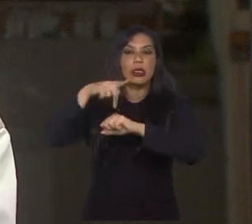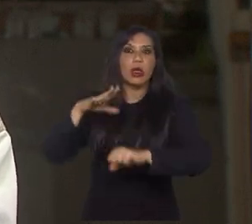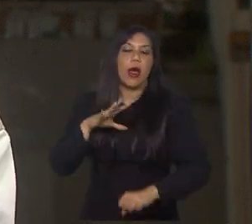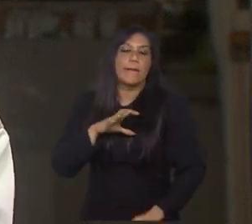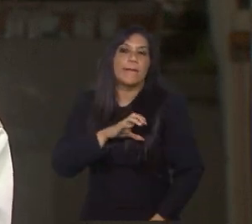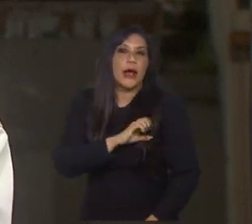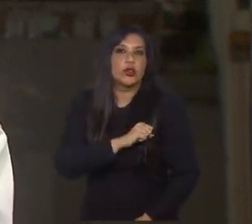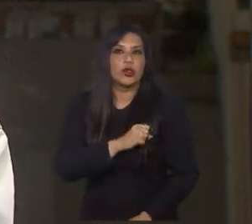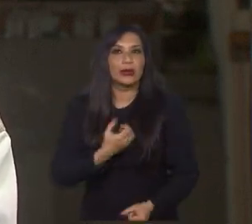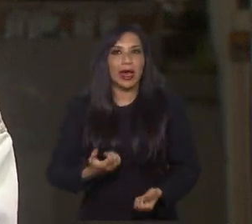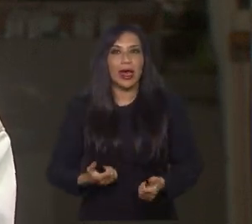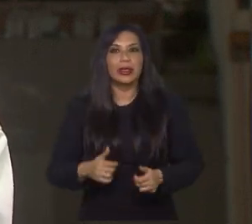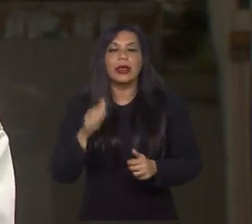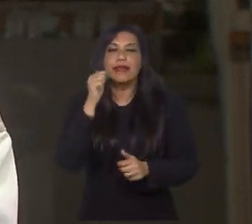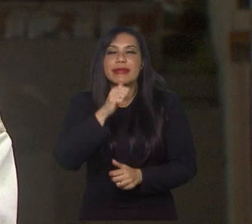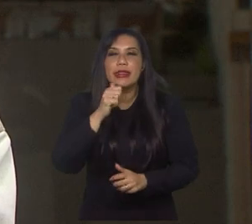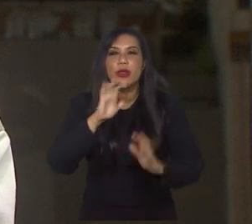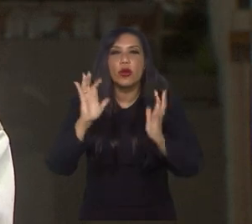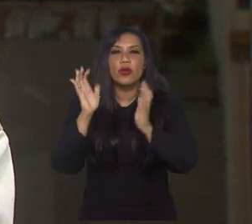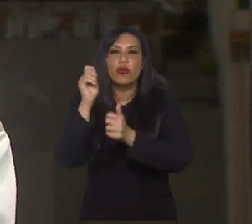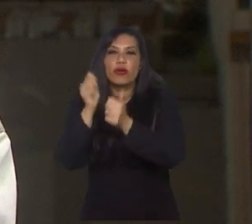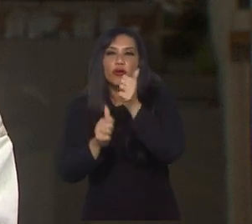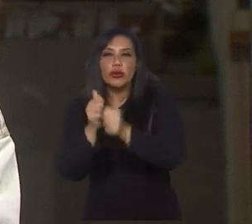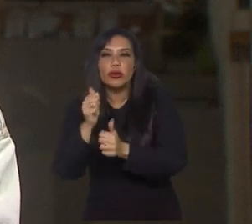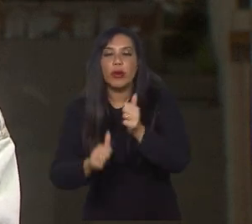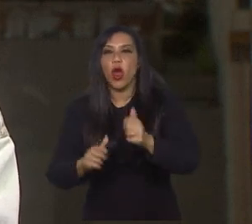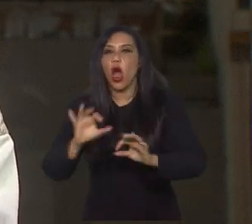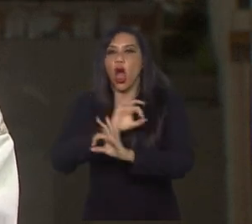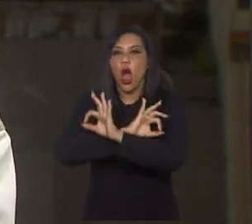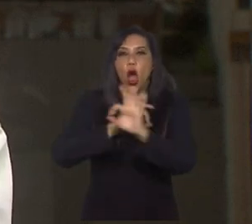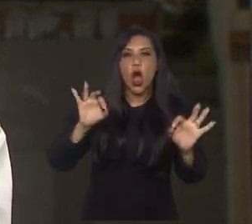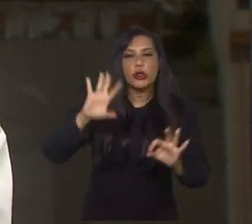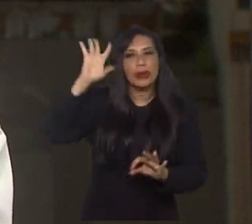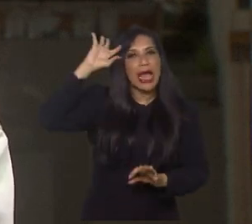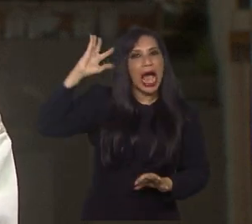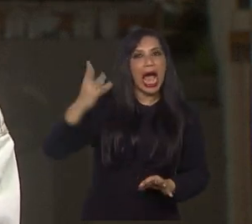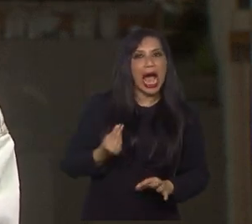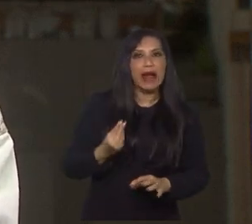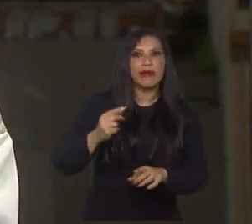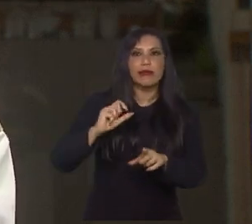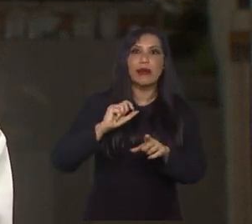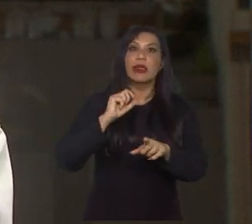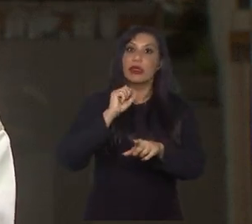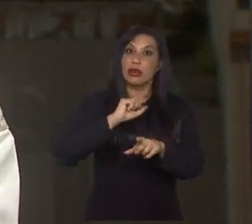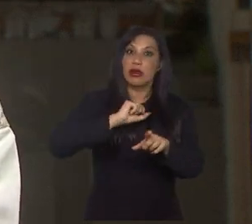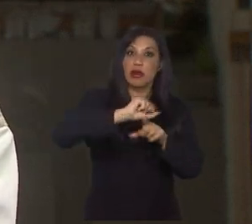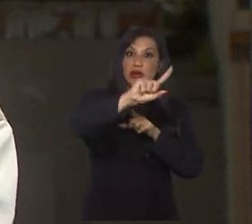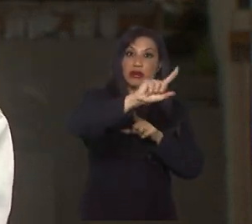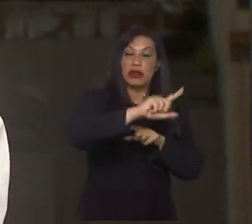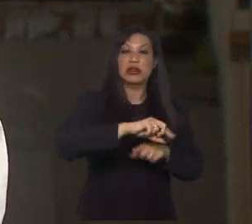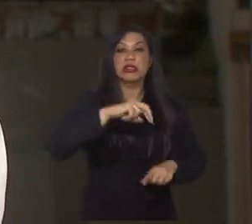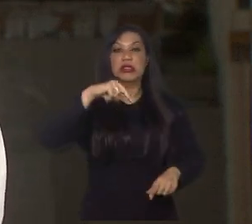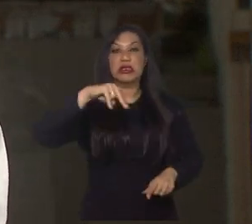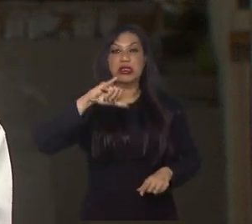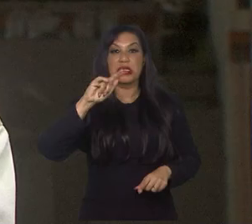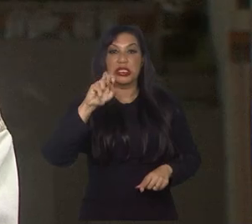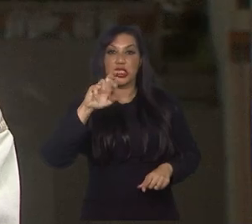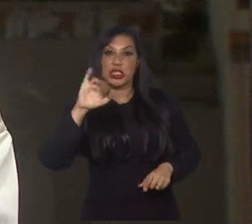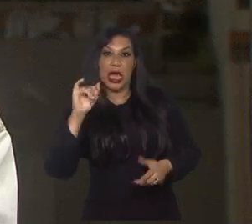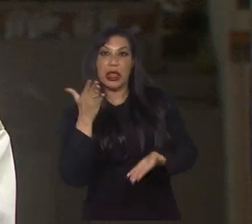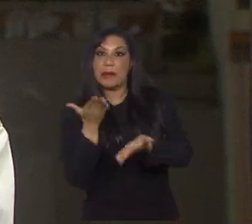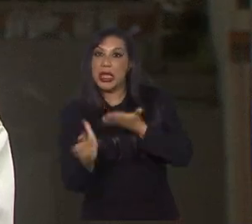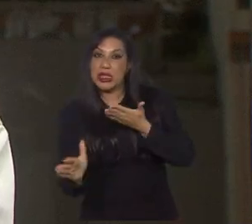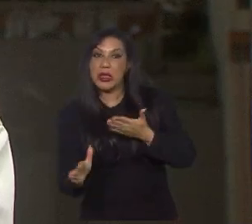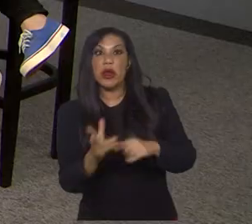apaixonada. E essas meninas fizeram uma ótima Copa Africana das Nações, eliminaram a poderosa Nigéria, perderam na final, mas